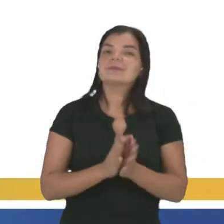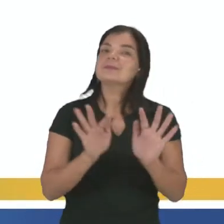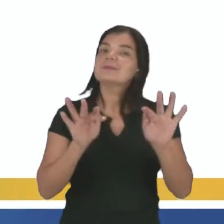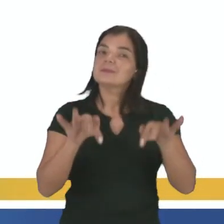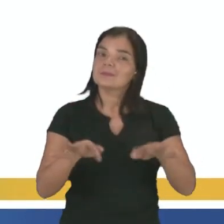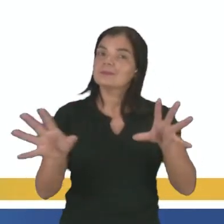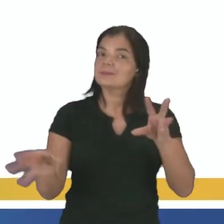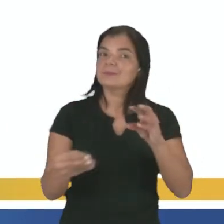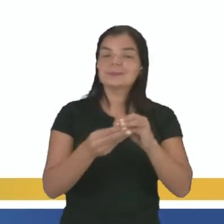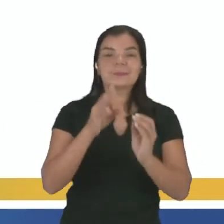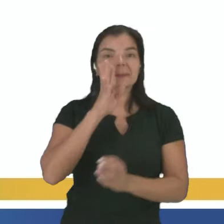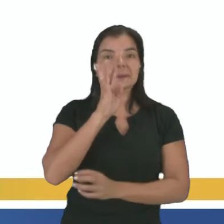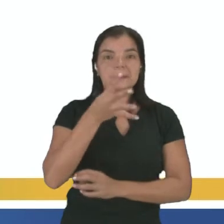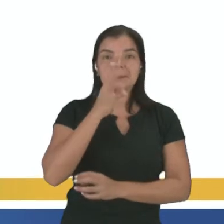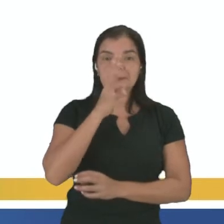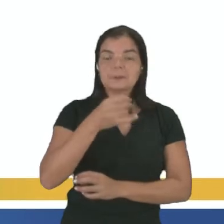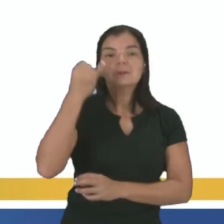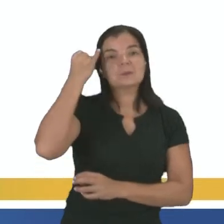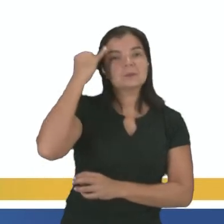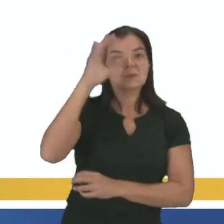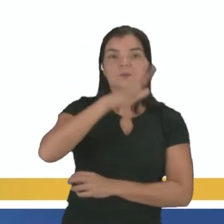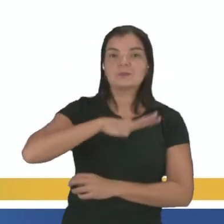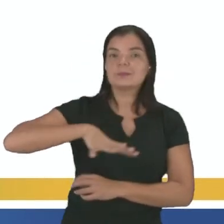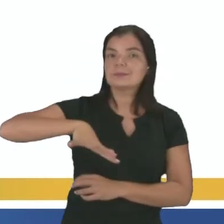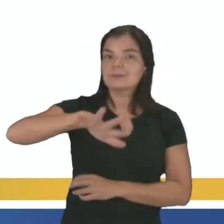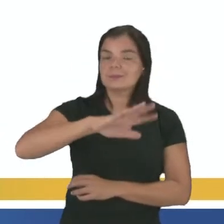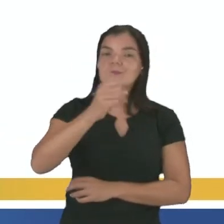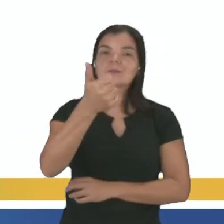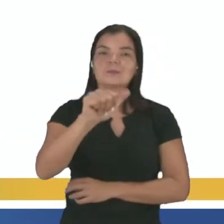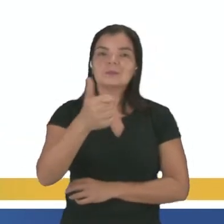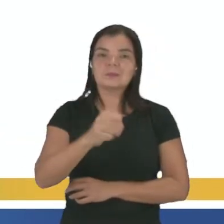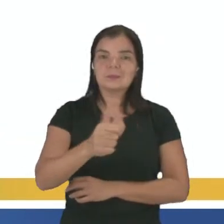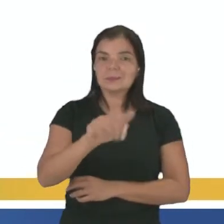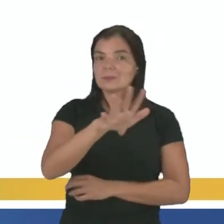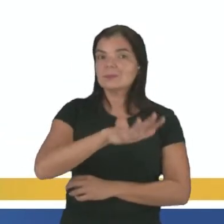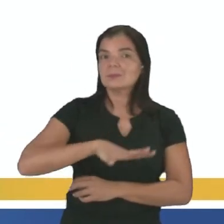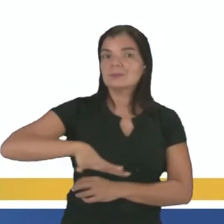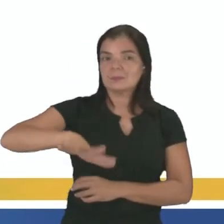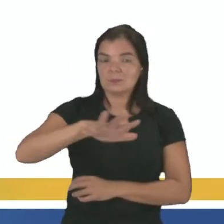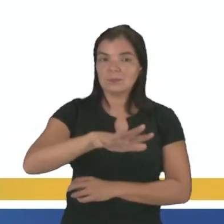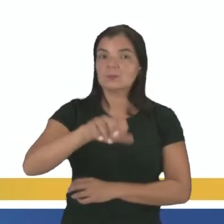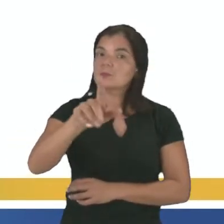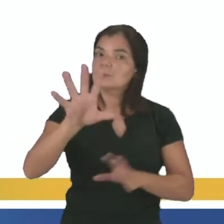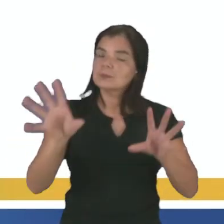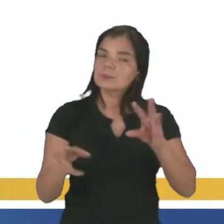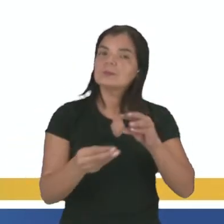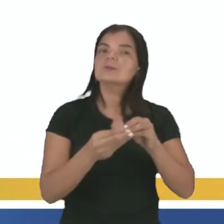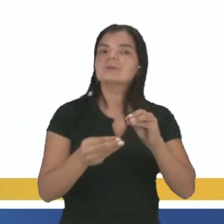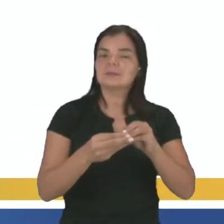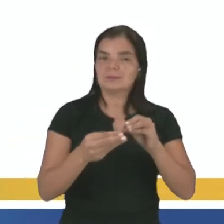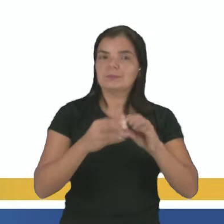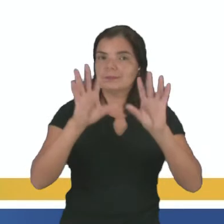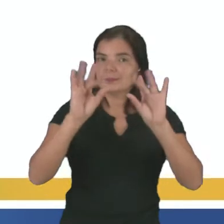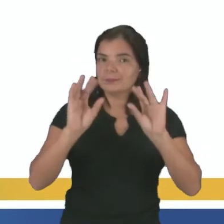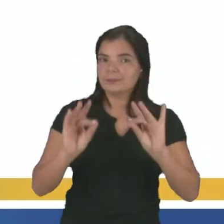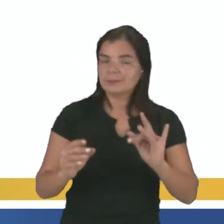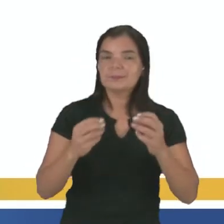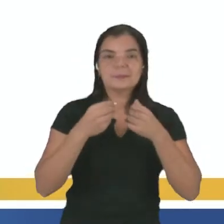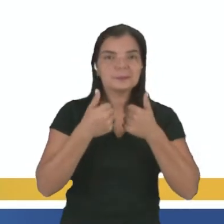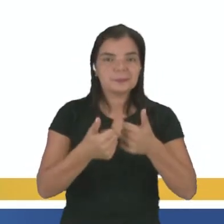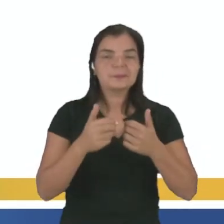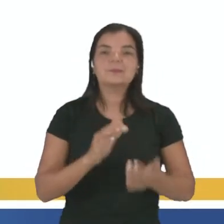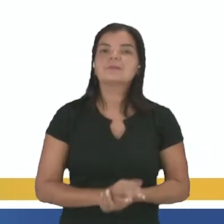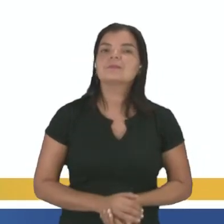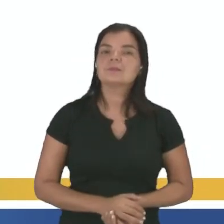conclusão do seu resumo crítico, a sua ideia geral, a sua avaliação geral sobre o que você resumiu, sintetizou. Tudo